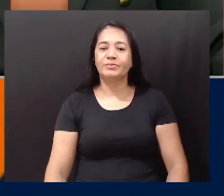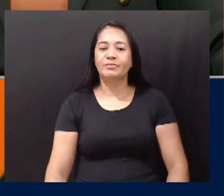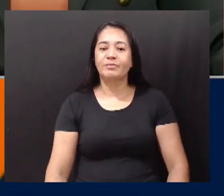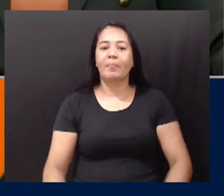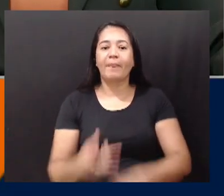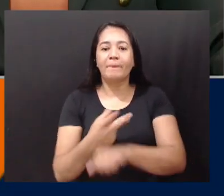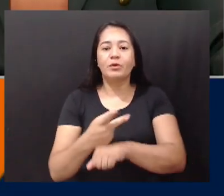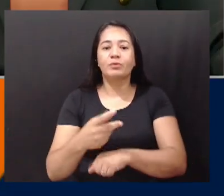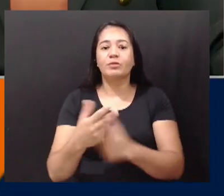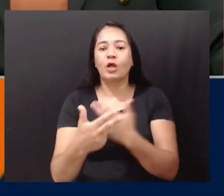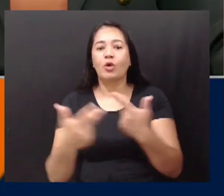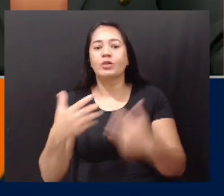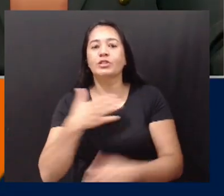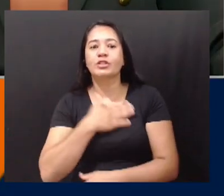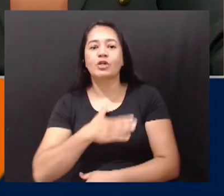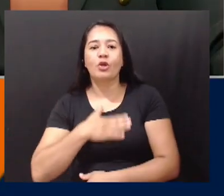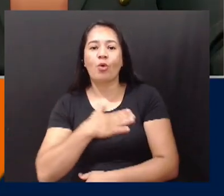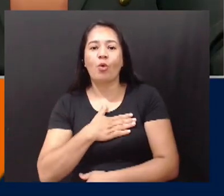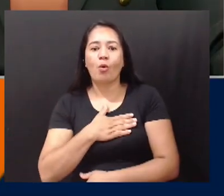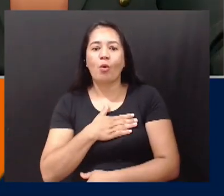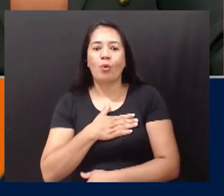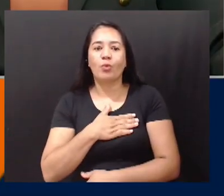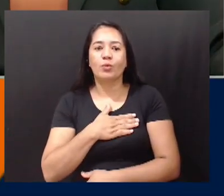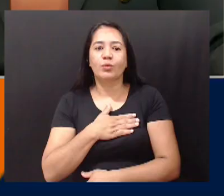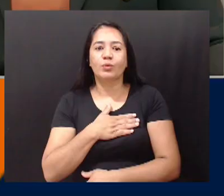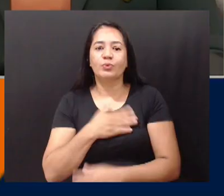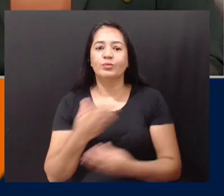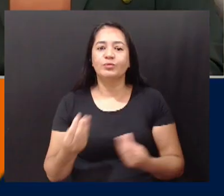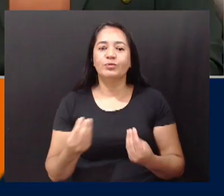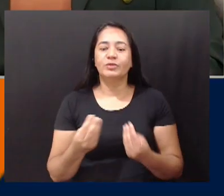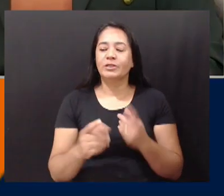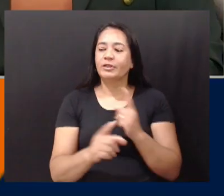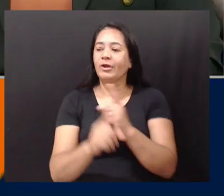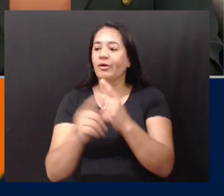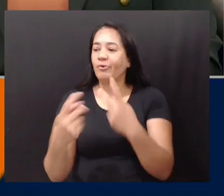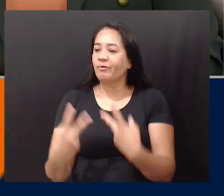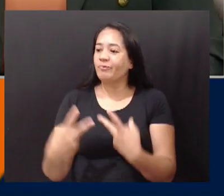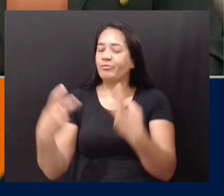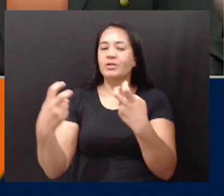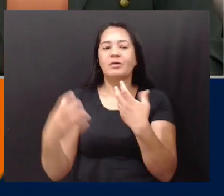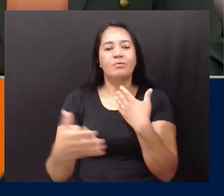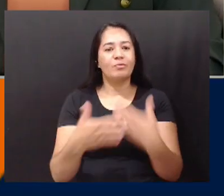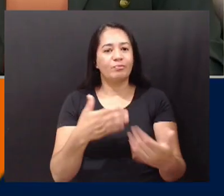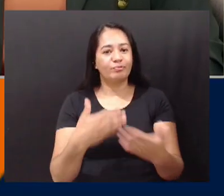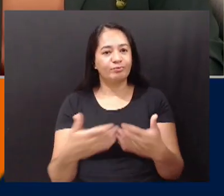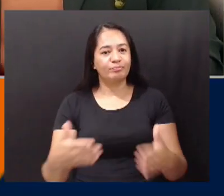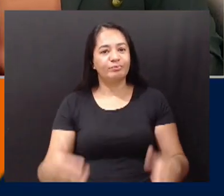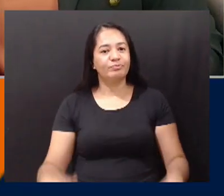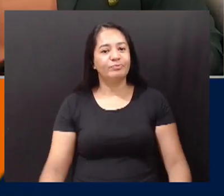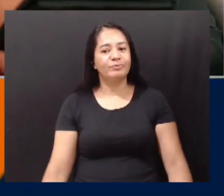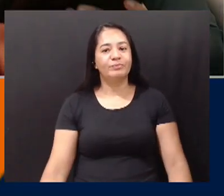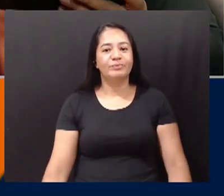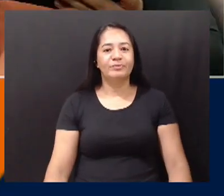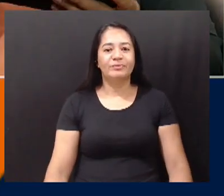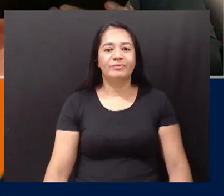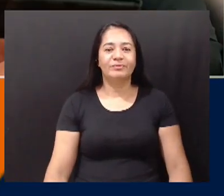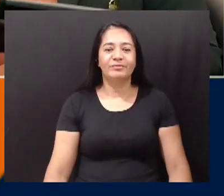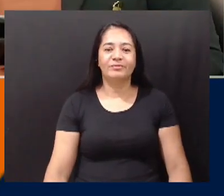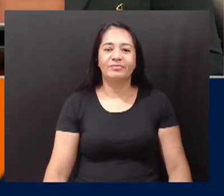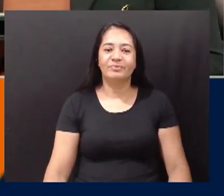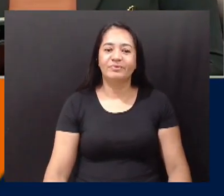buscando aquilo que eu me encontro ali em qualquer situação. Como fonte